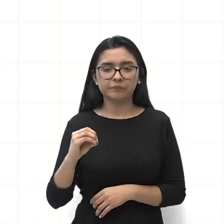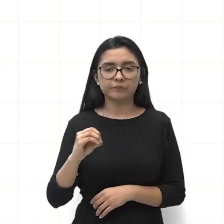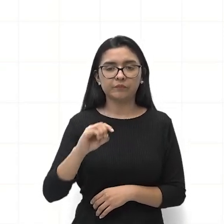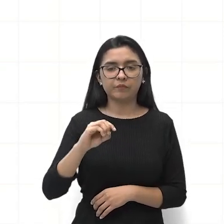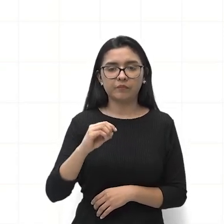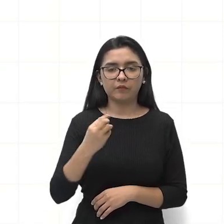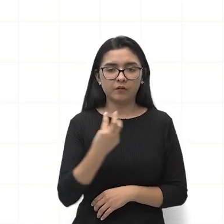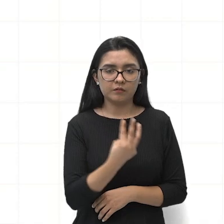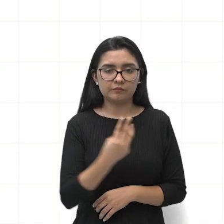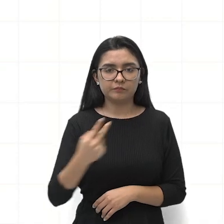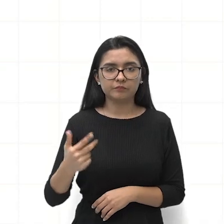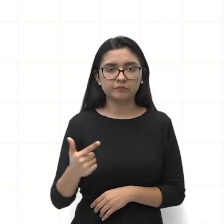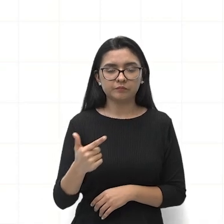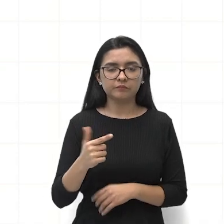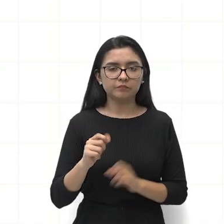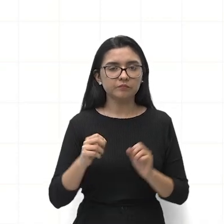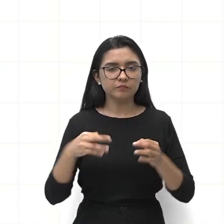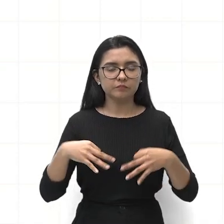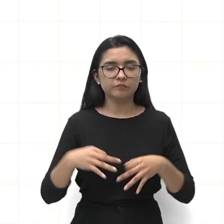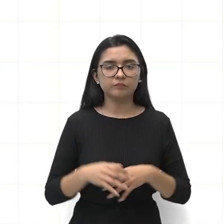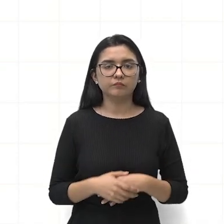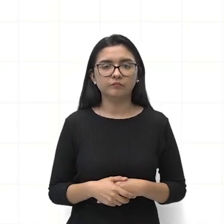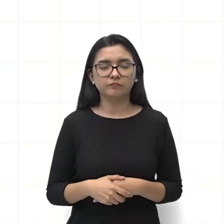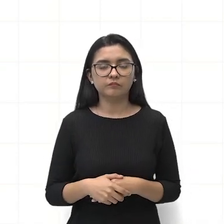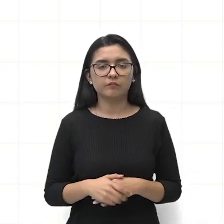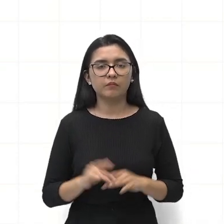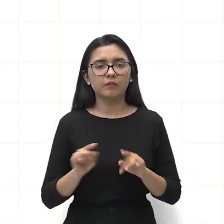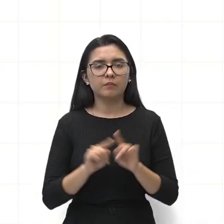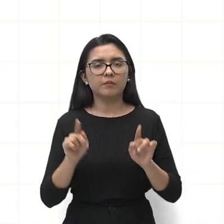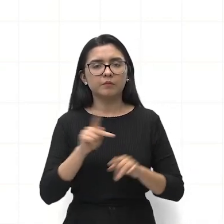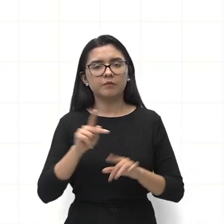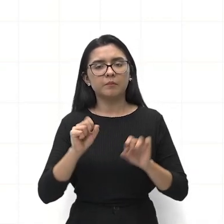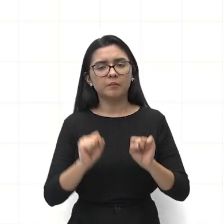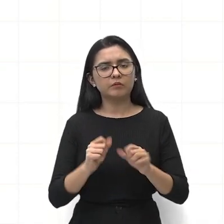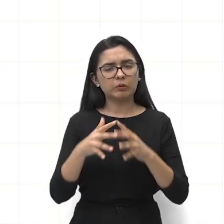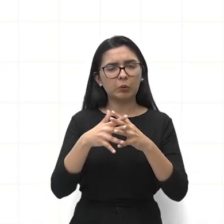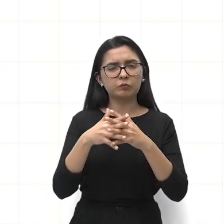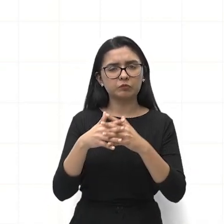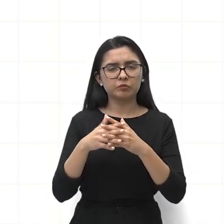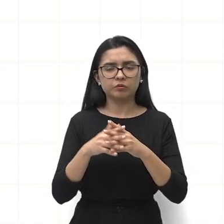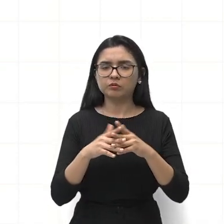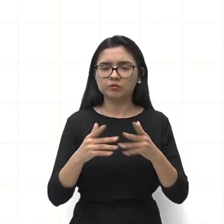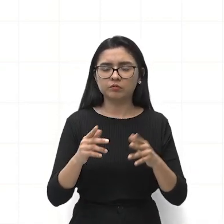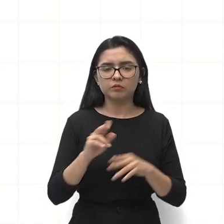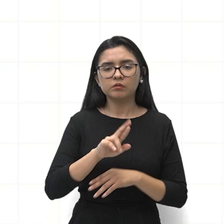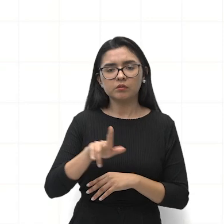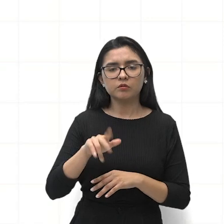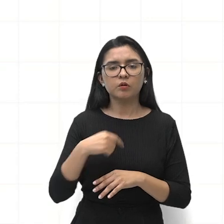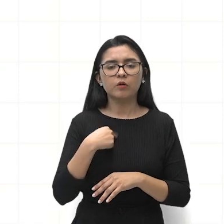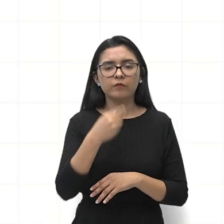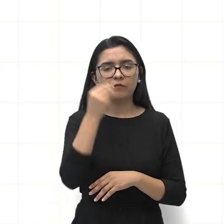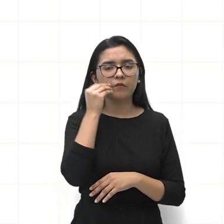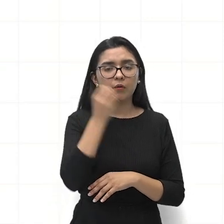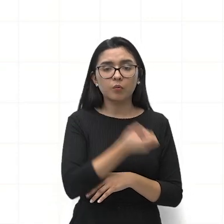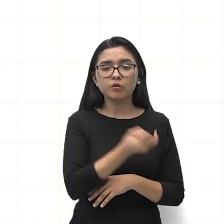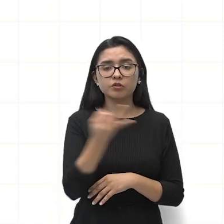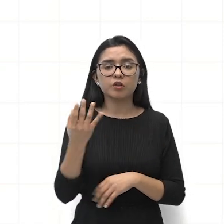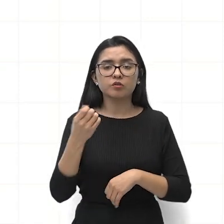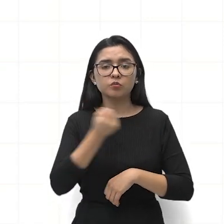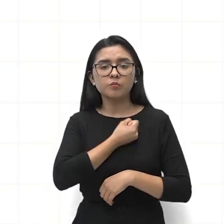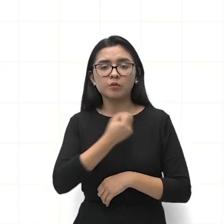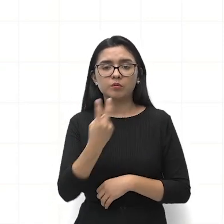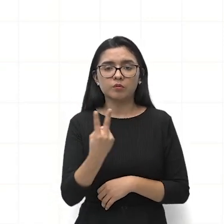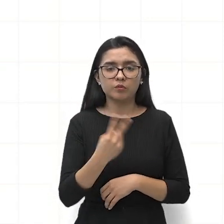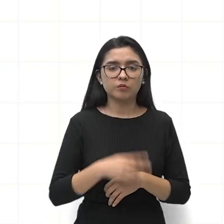0, correto? Olha só. Ah, professor, mas aí a gente pode se perder. Não, é só conferir a quantidade de 2 aqui que você